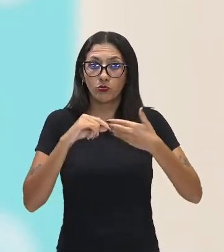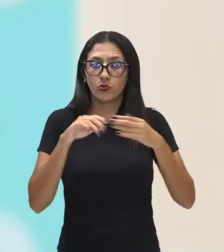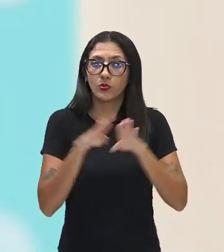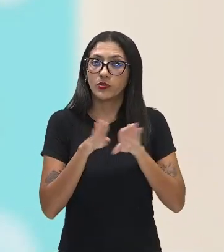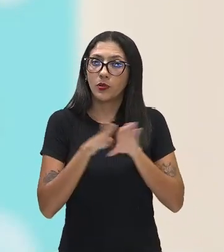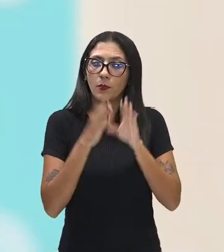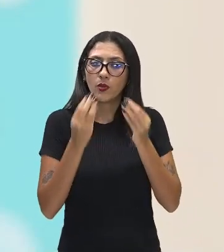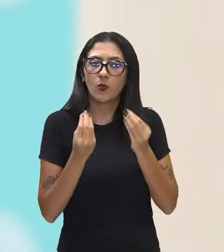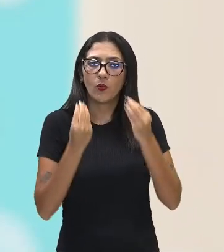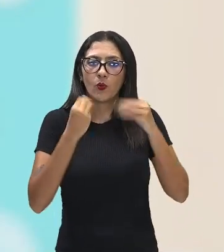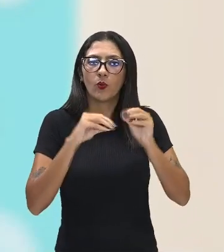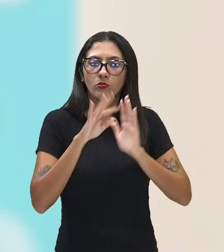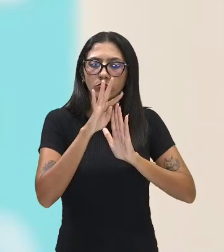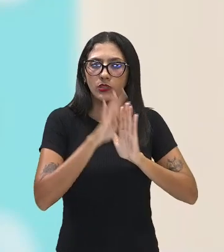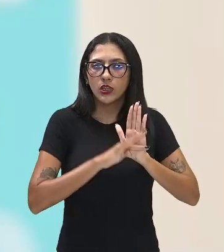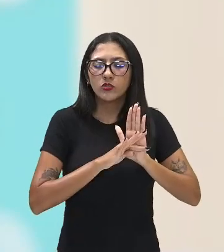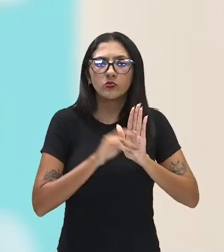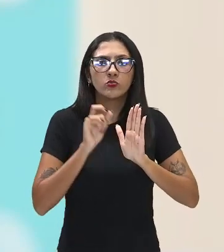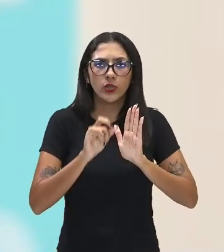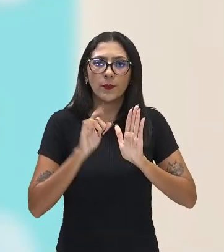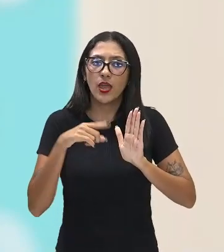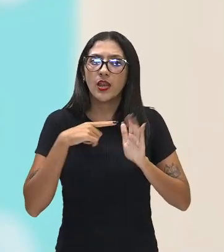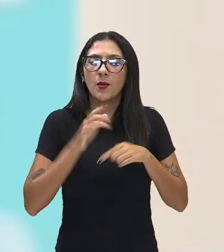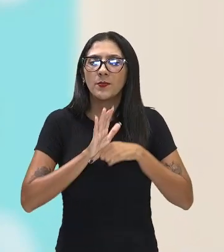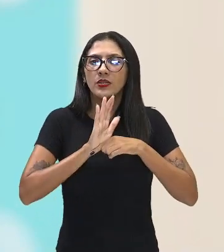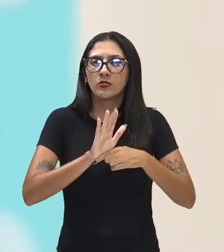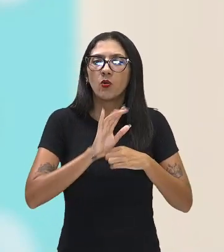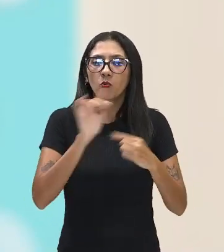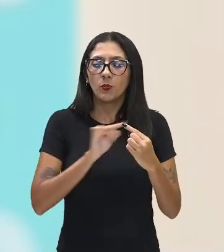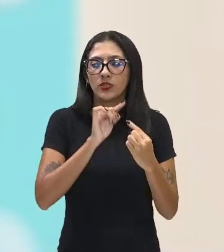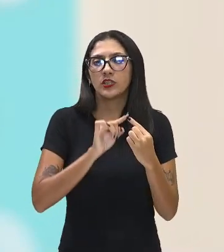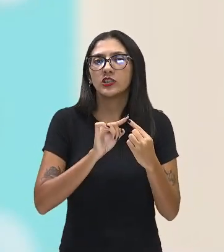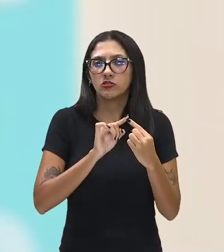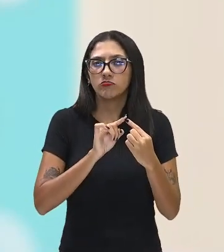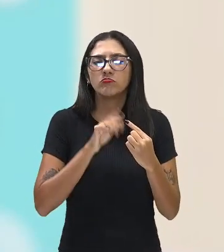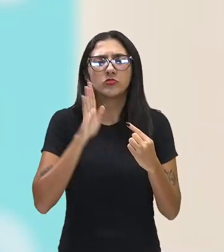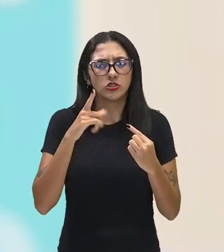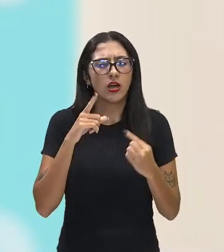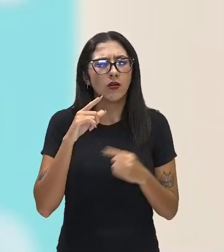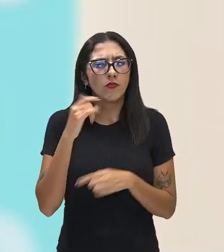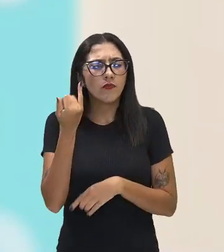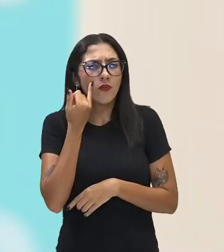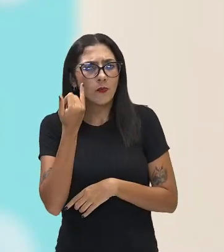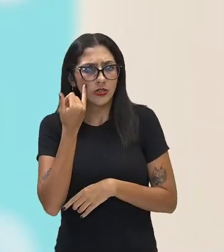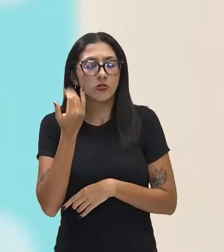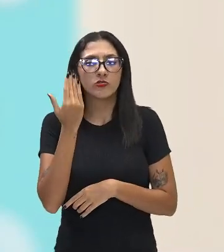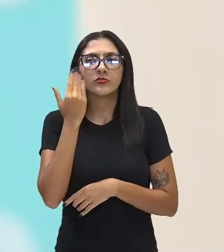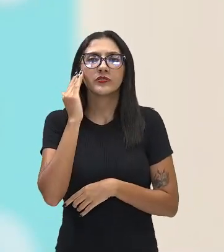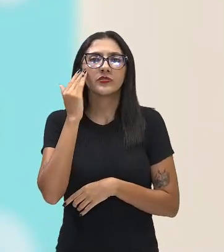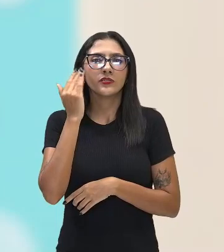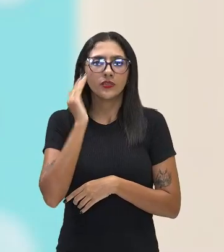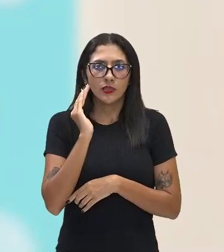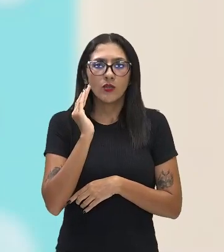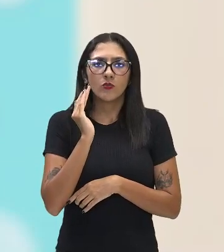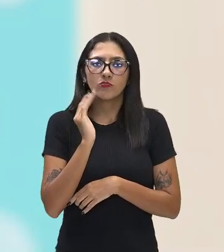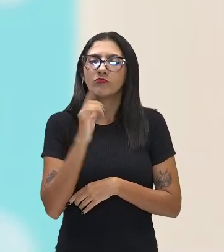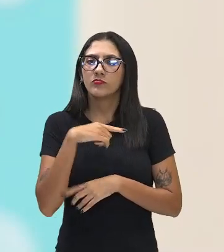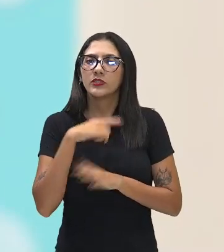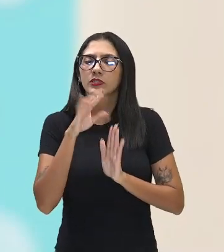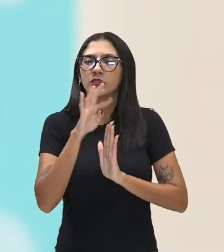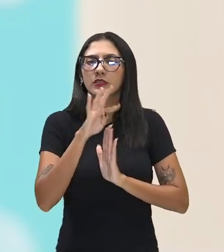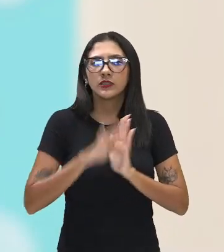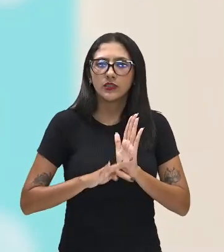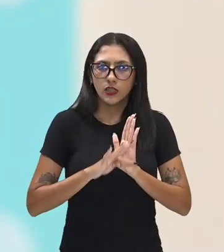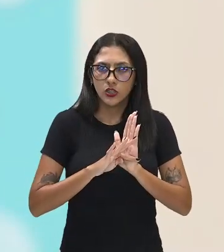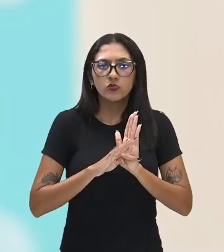ele falou o objetivo, a gente já compreendeu, né? Qual é o objetivo desse artigo